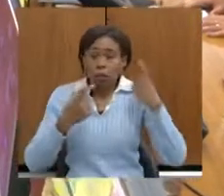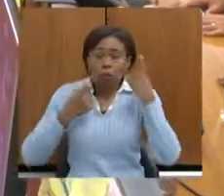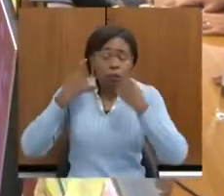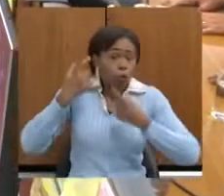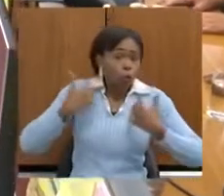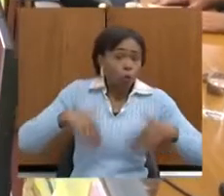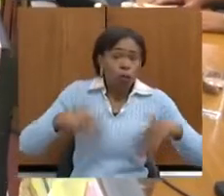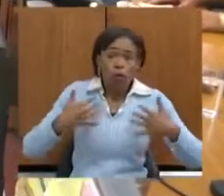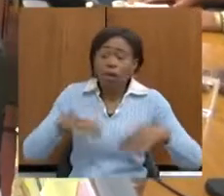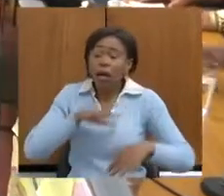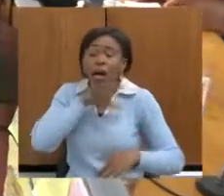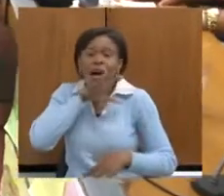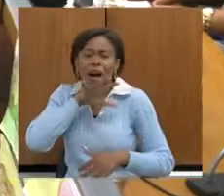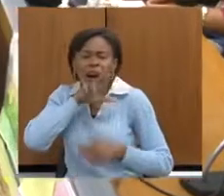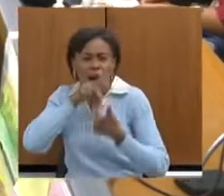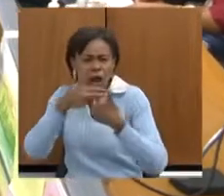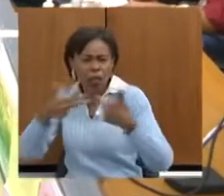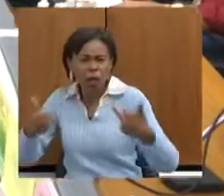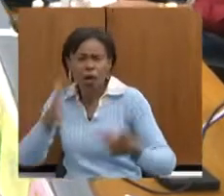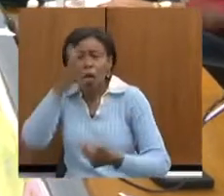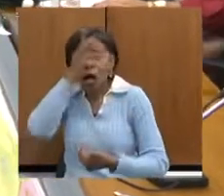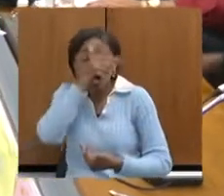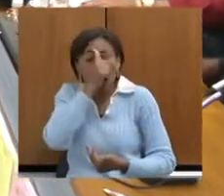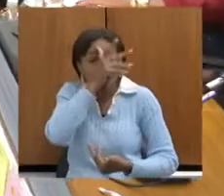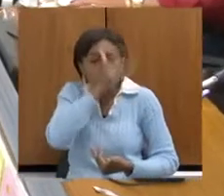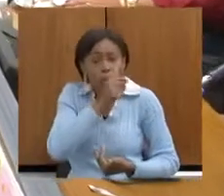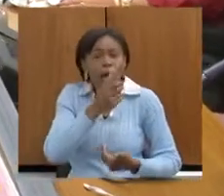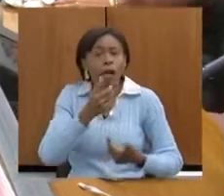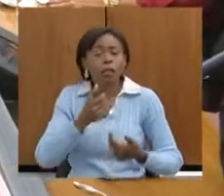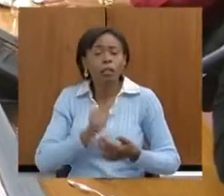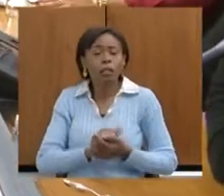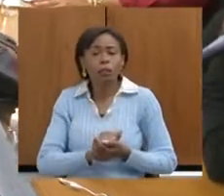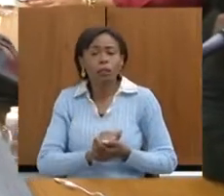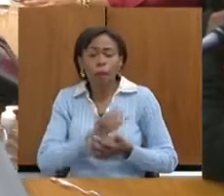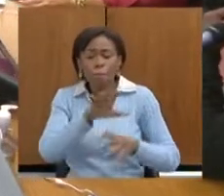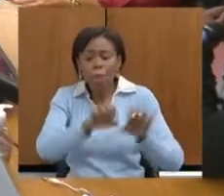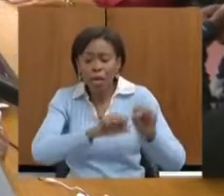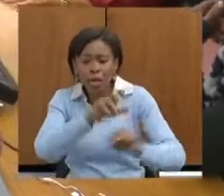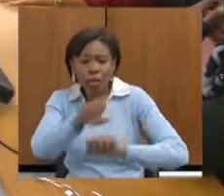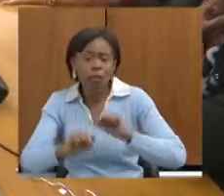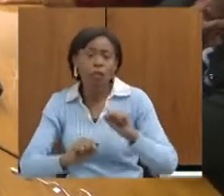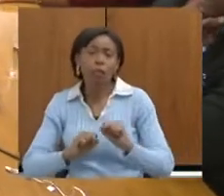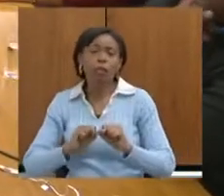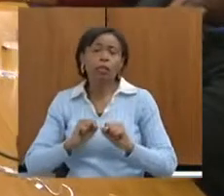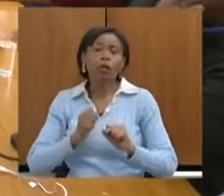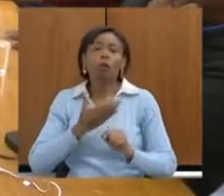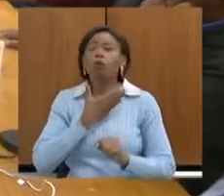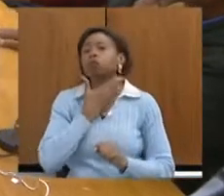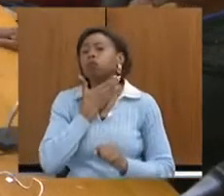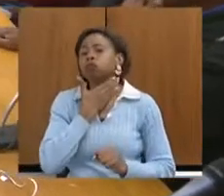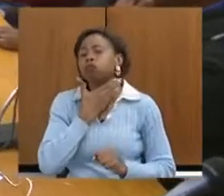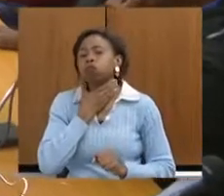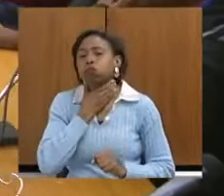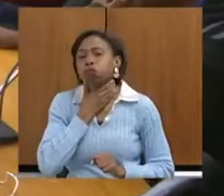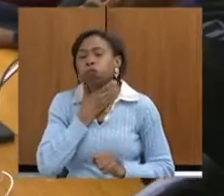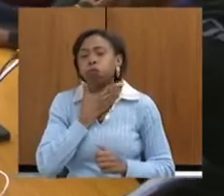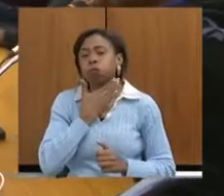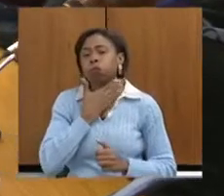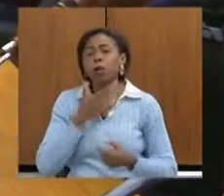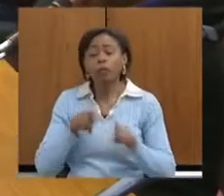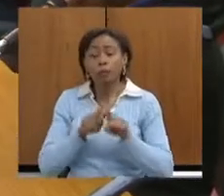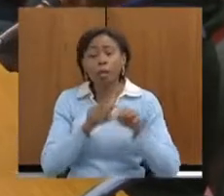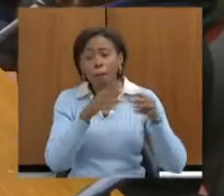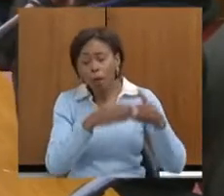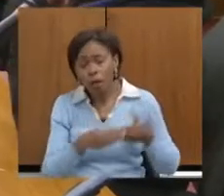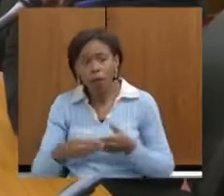minhas criação tirei as galinhas ficam no morro os porque eu levei no o vizinho e não foi